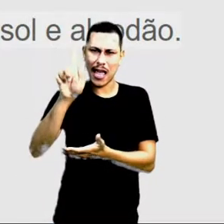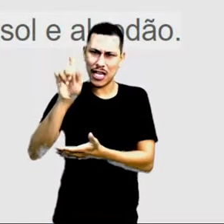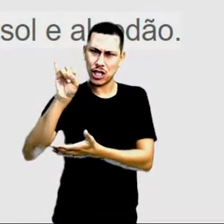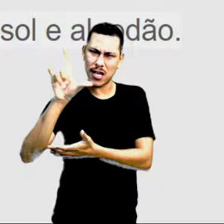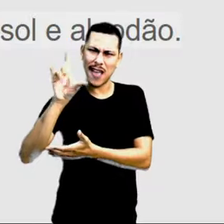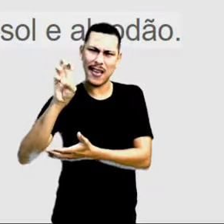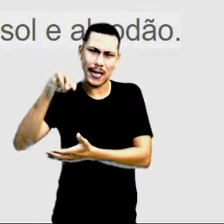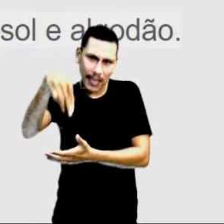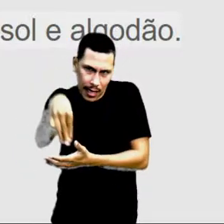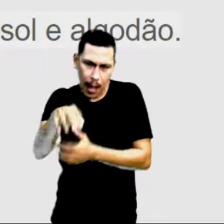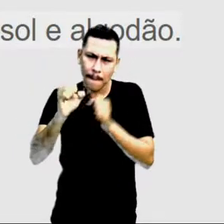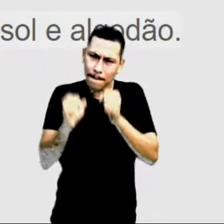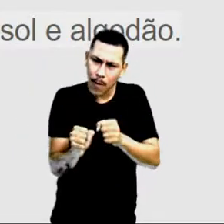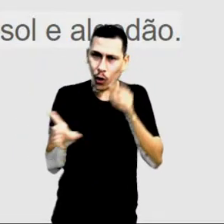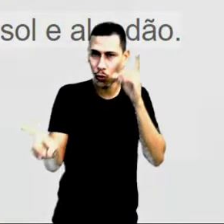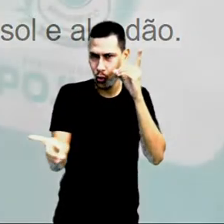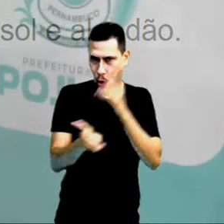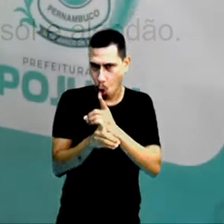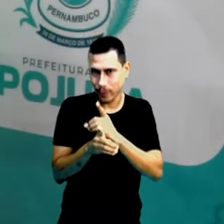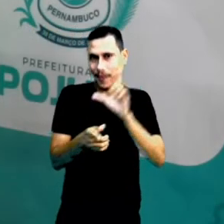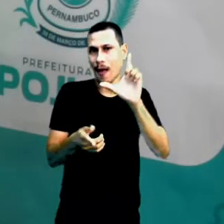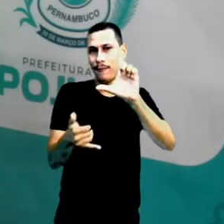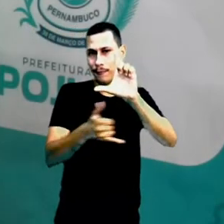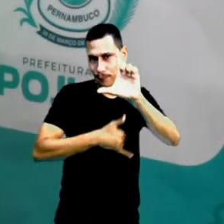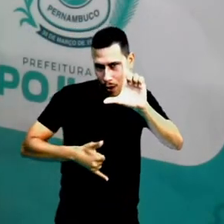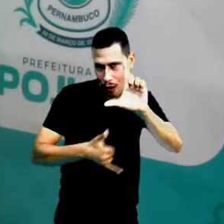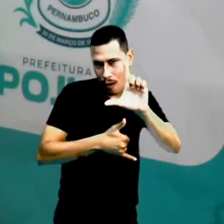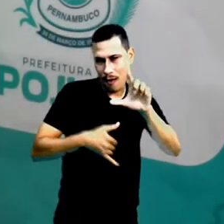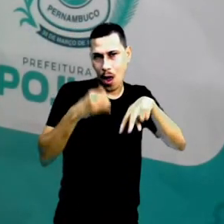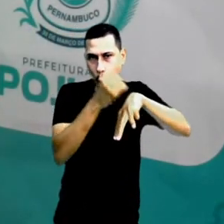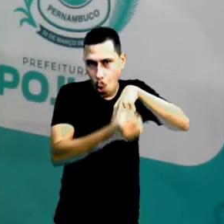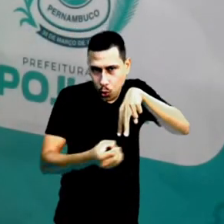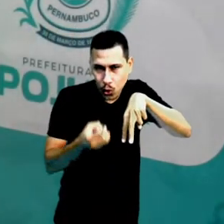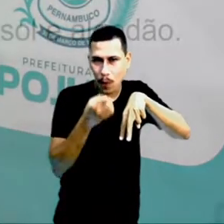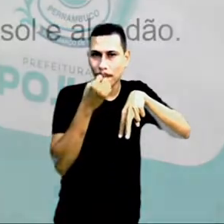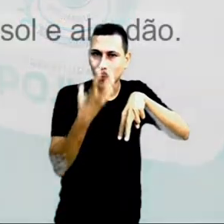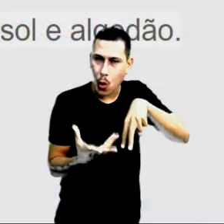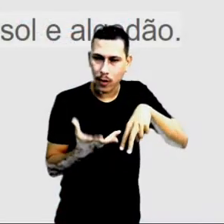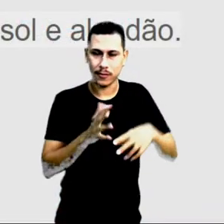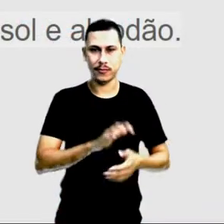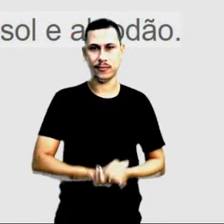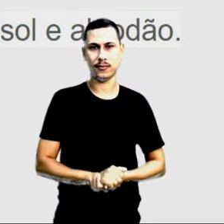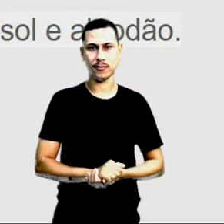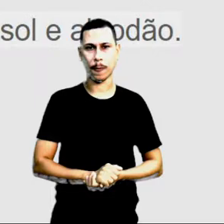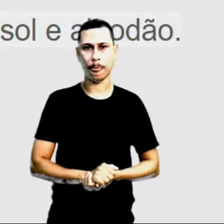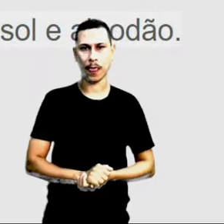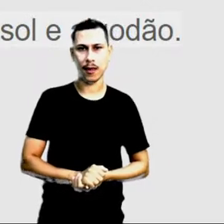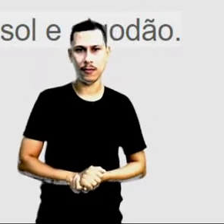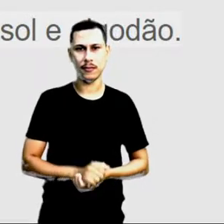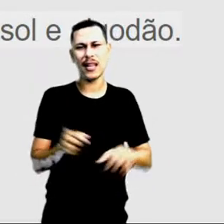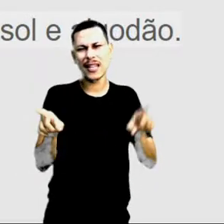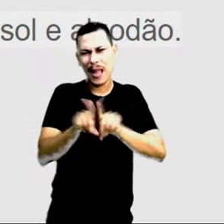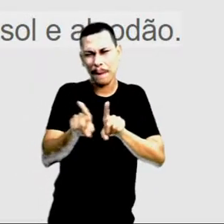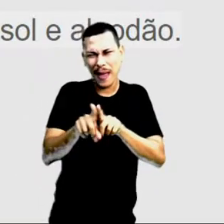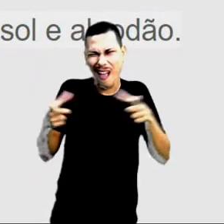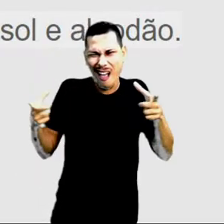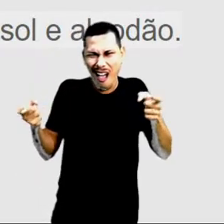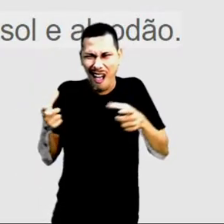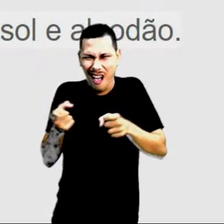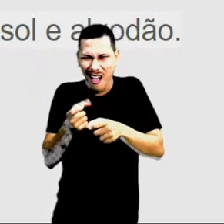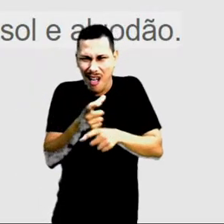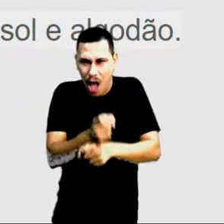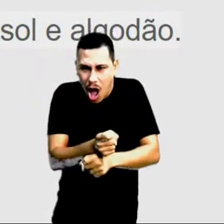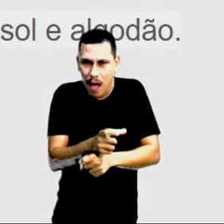Pará. A gente pode encontrar essas gorduras boas. Ácidos graxos